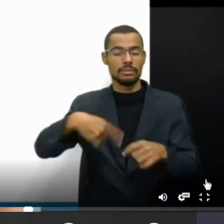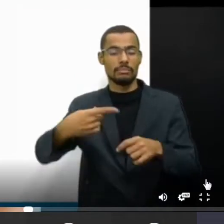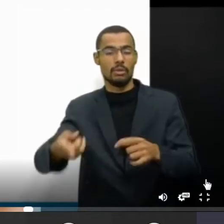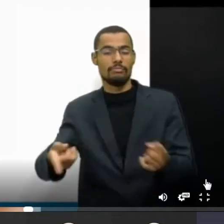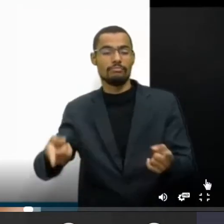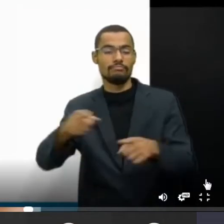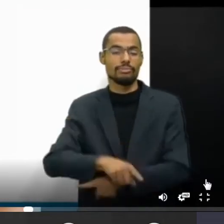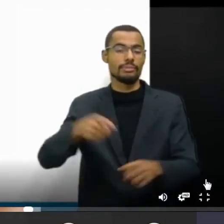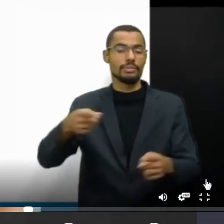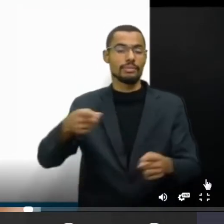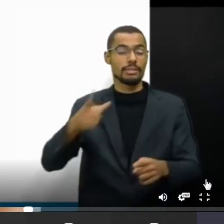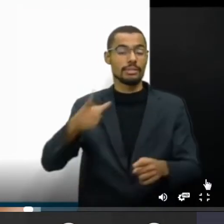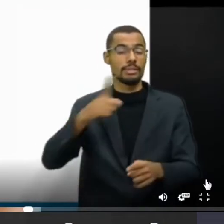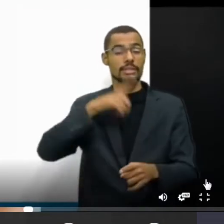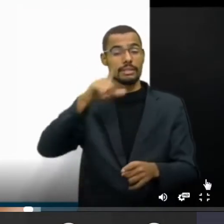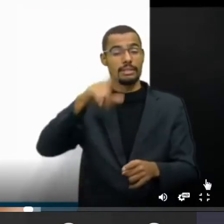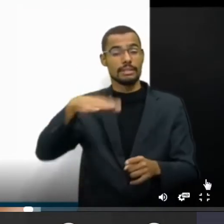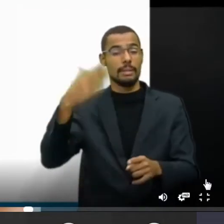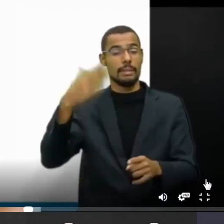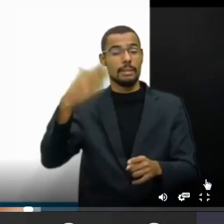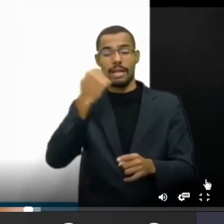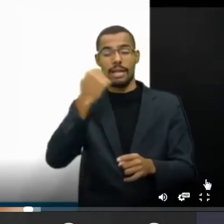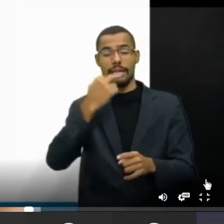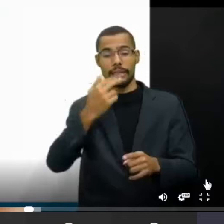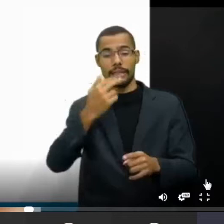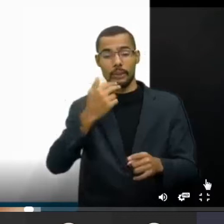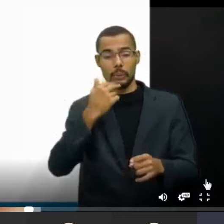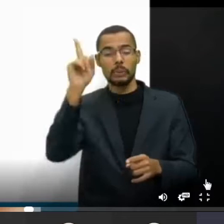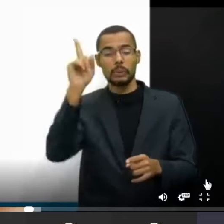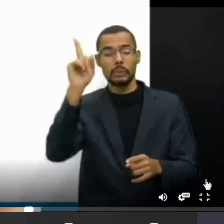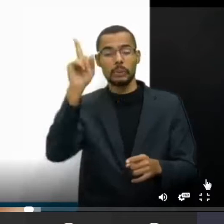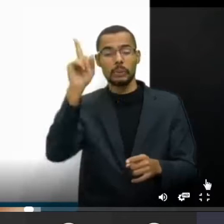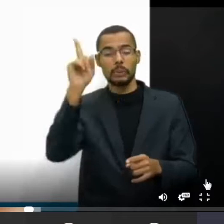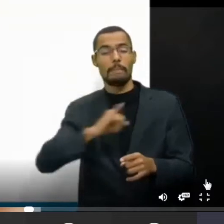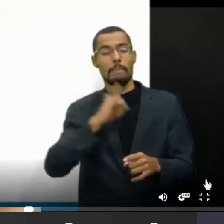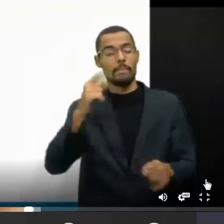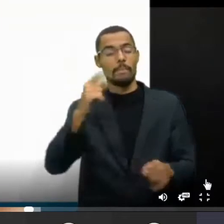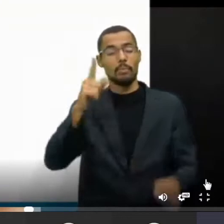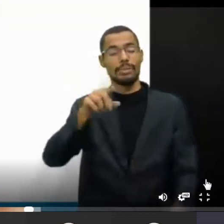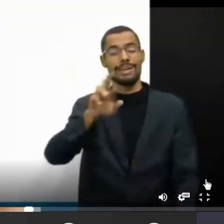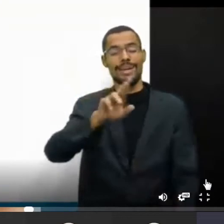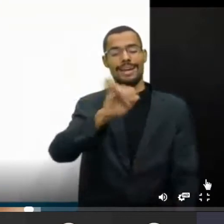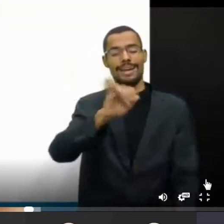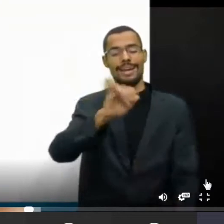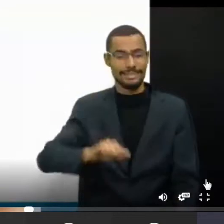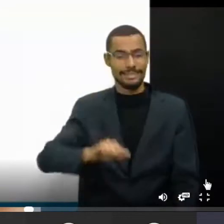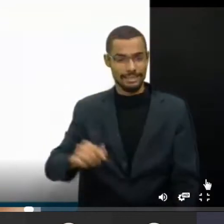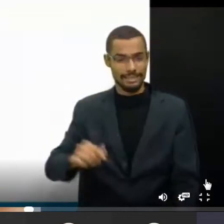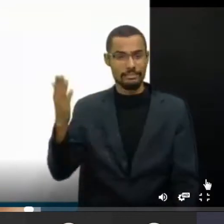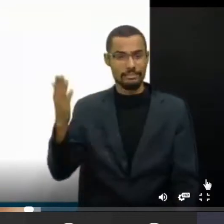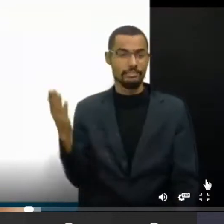mole. Então, eu tenho na região da língua uma parte de raiz,